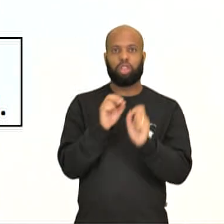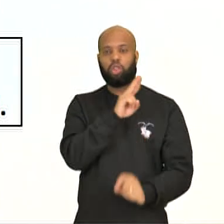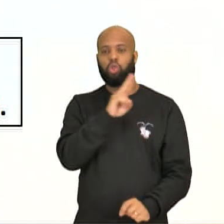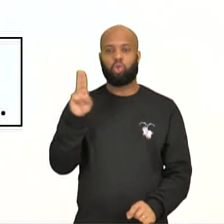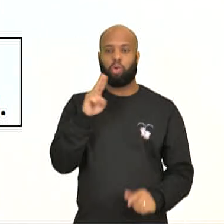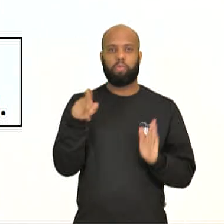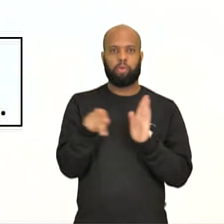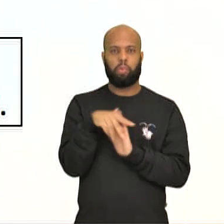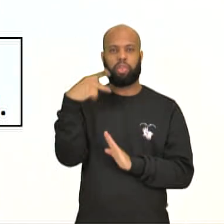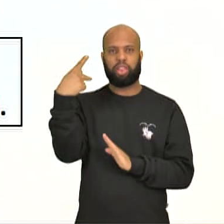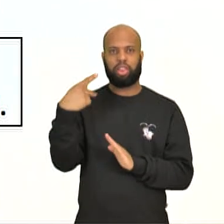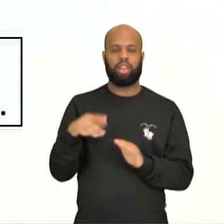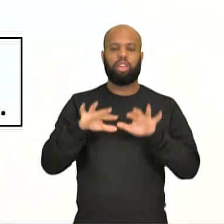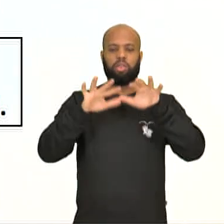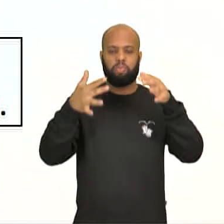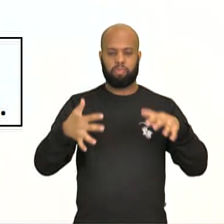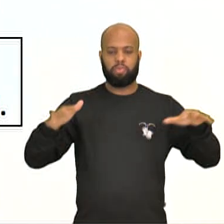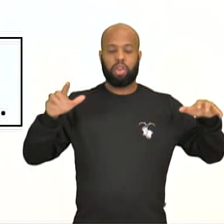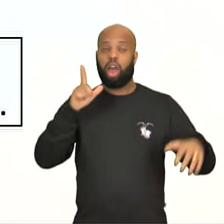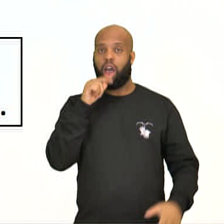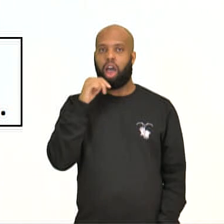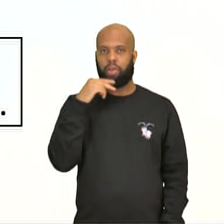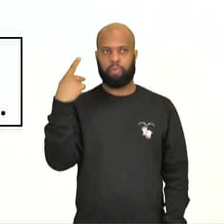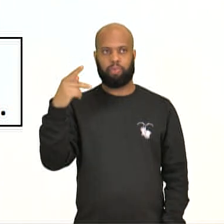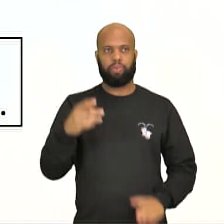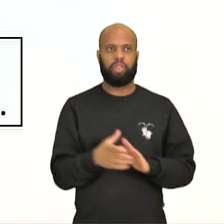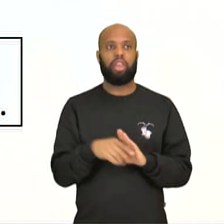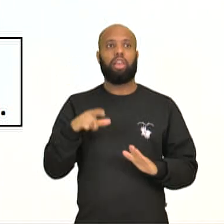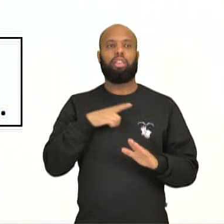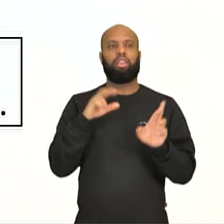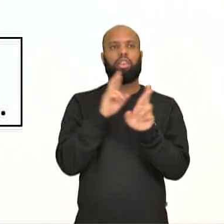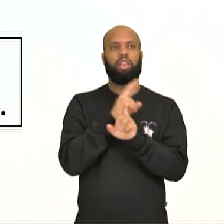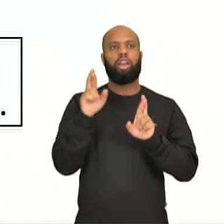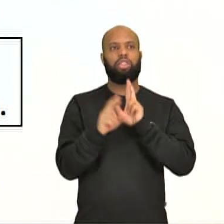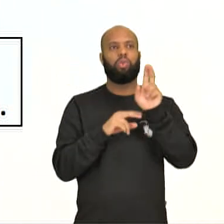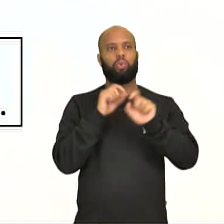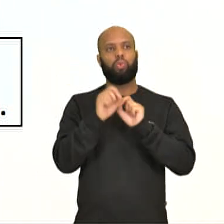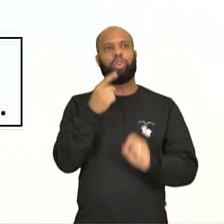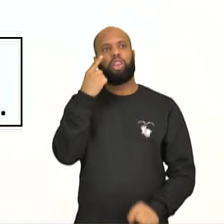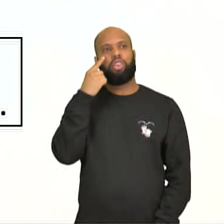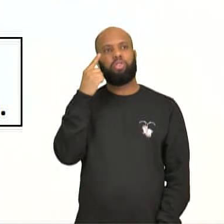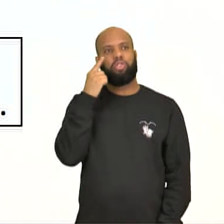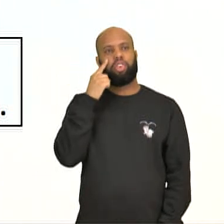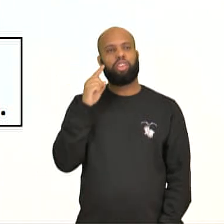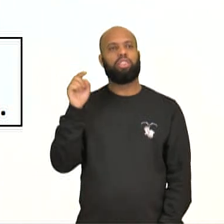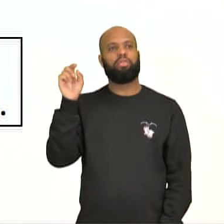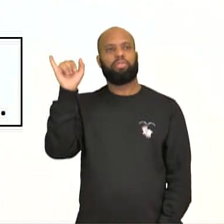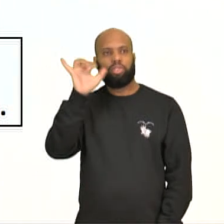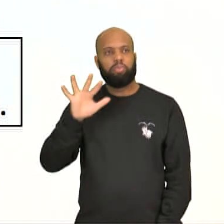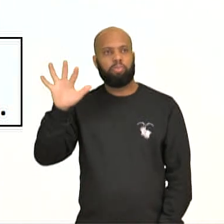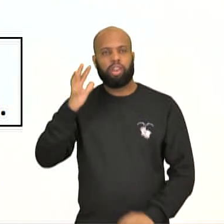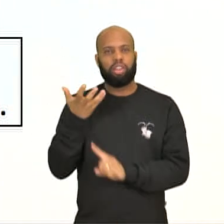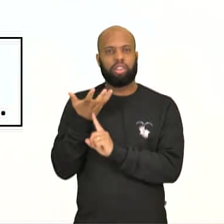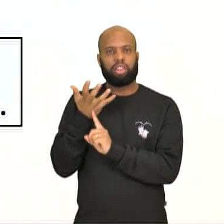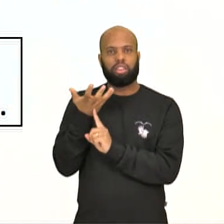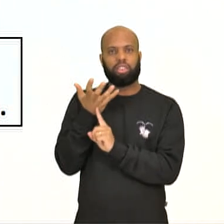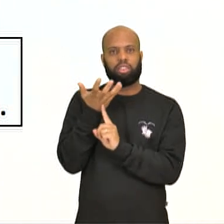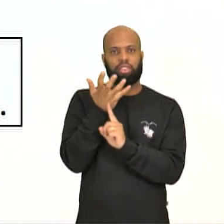de Bering, por causa desse navegador. Está ligado, olha que bacana essa imagem de satélite.